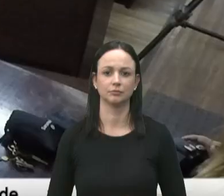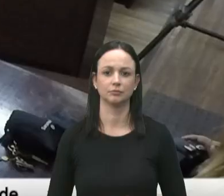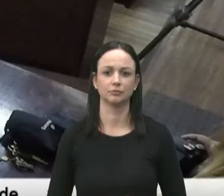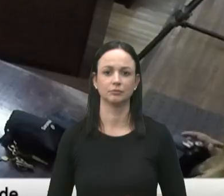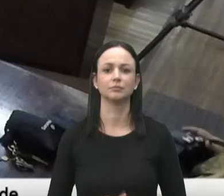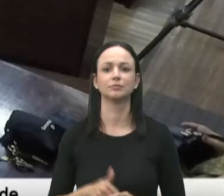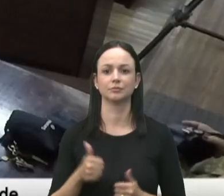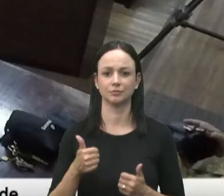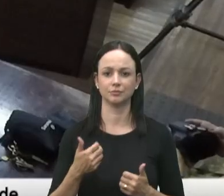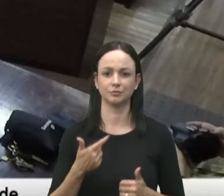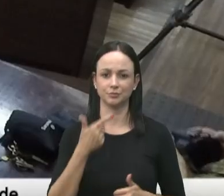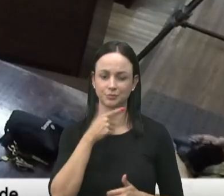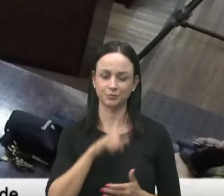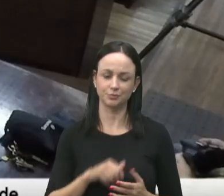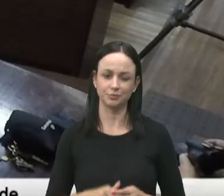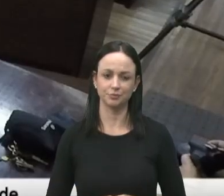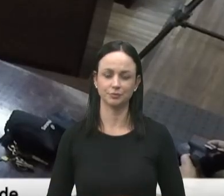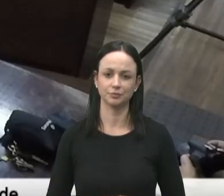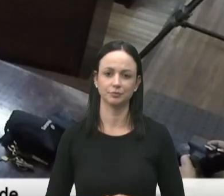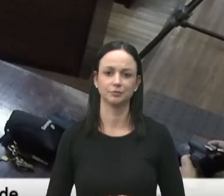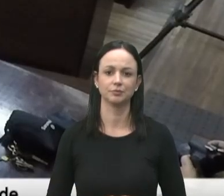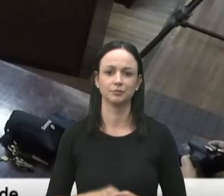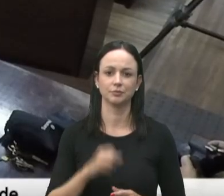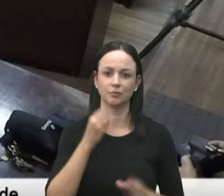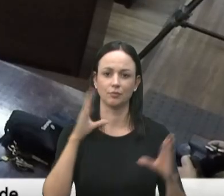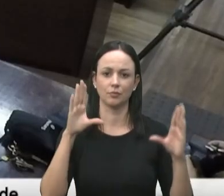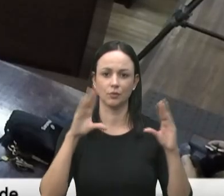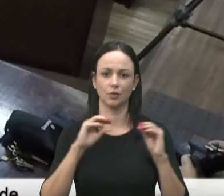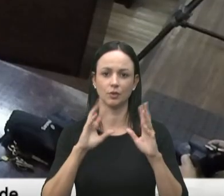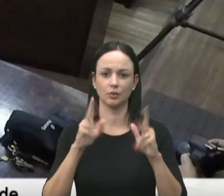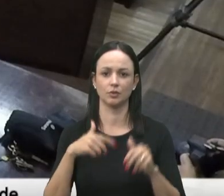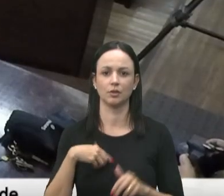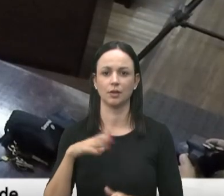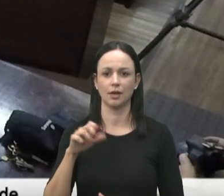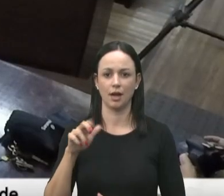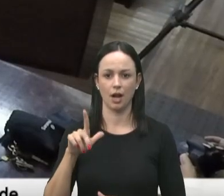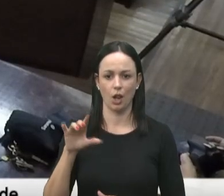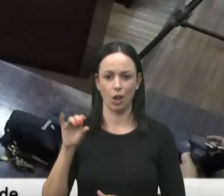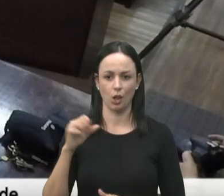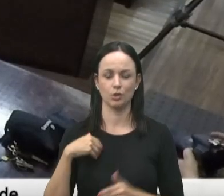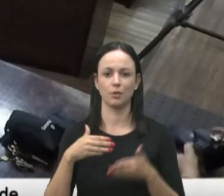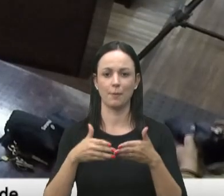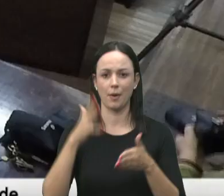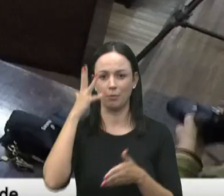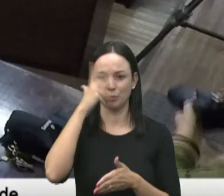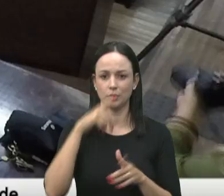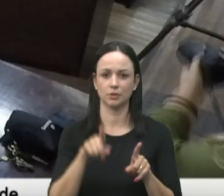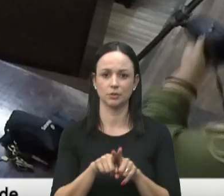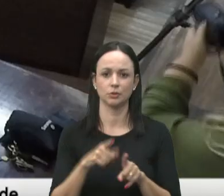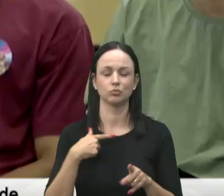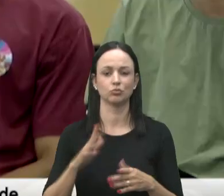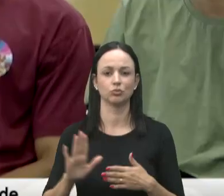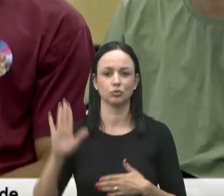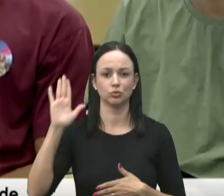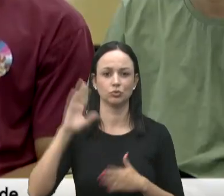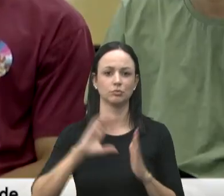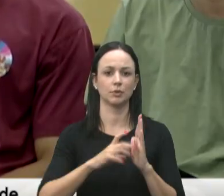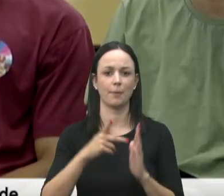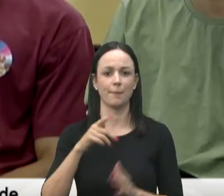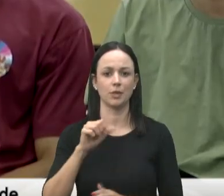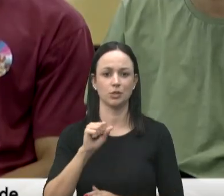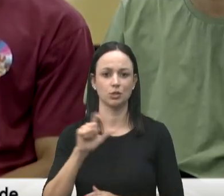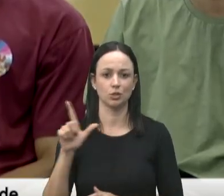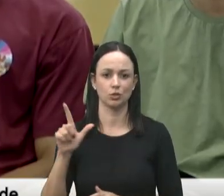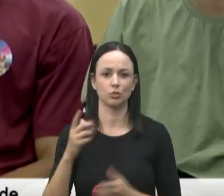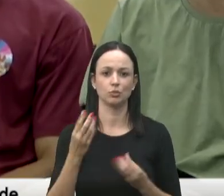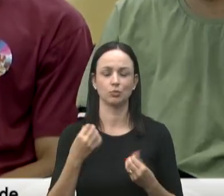Agora sim. Boa noite, gente. Eu sou o Carlos, sou de Barra Bonita, também fui candidato pelo PSOL e